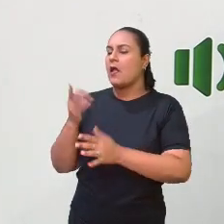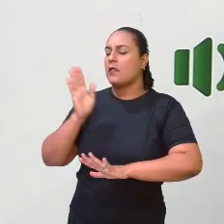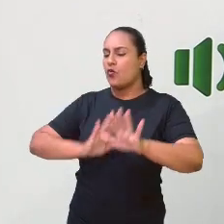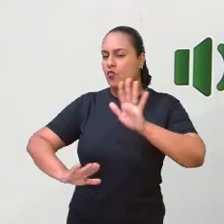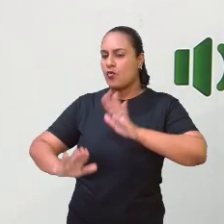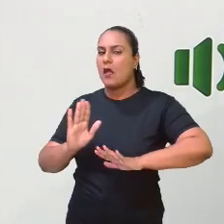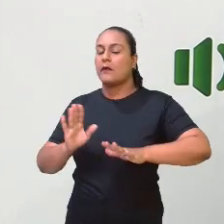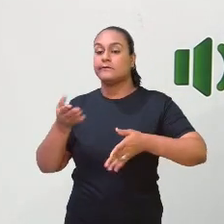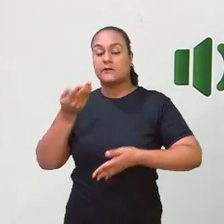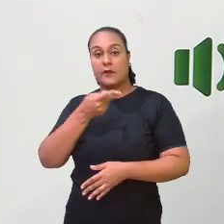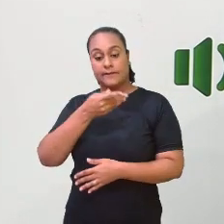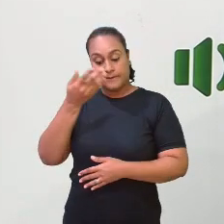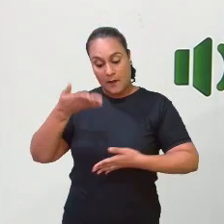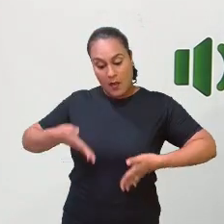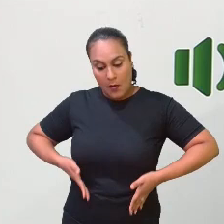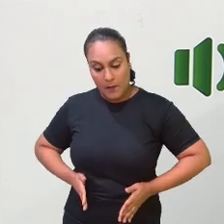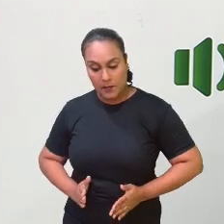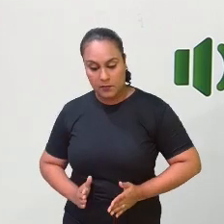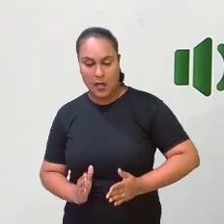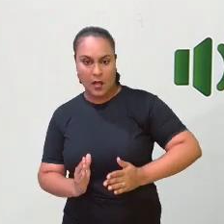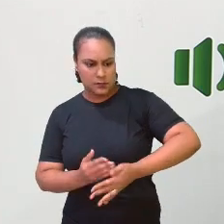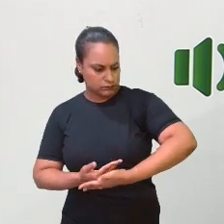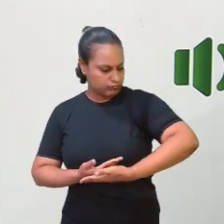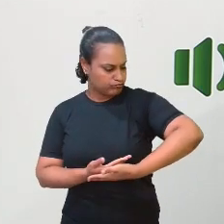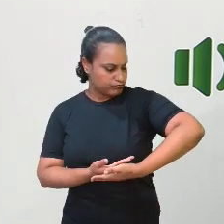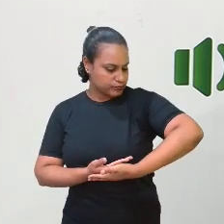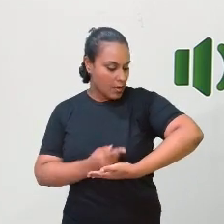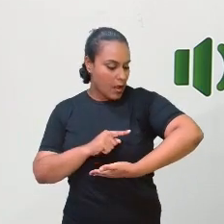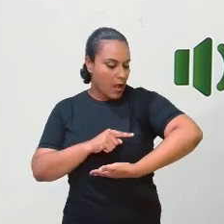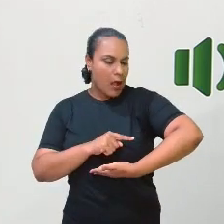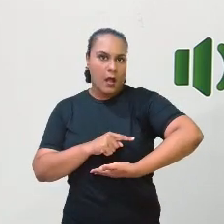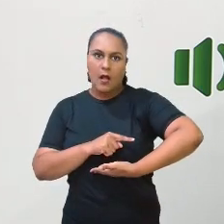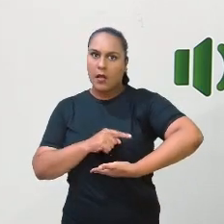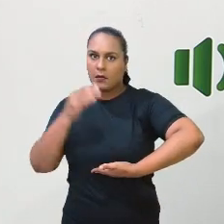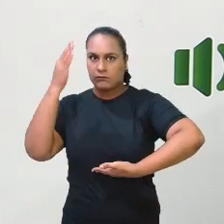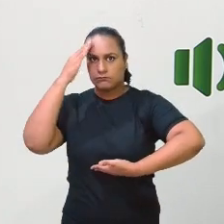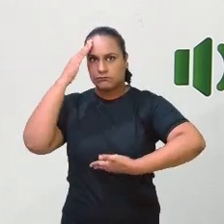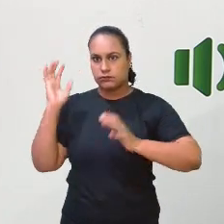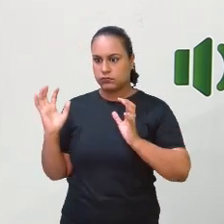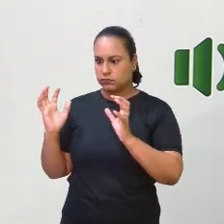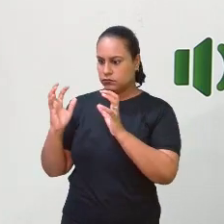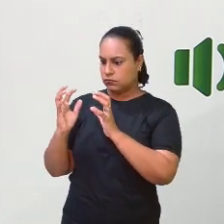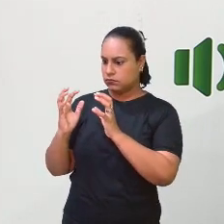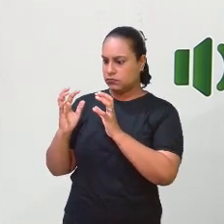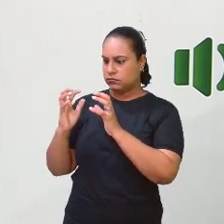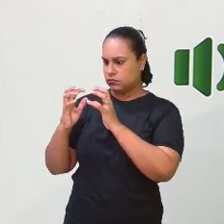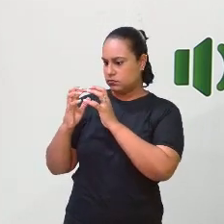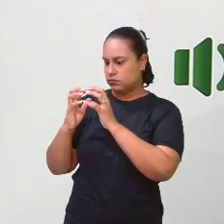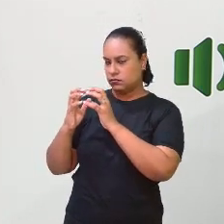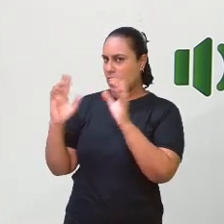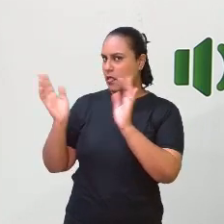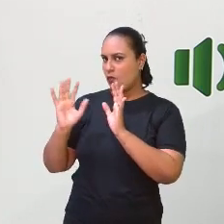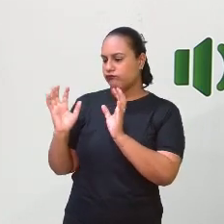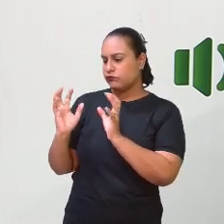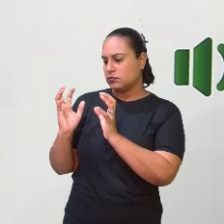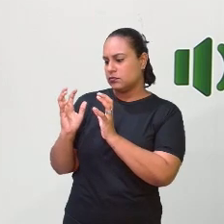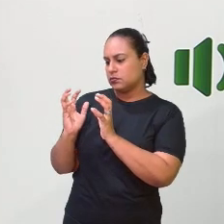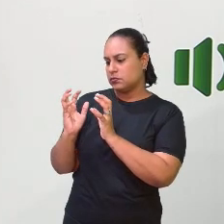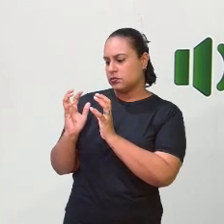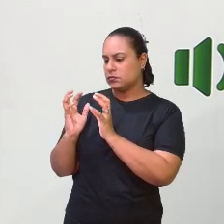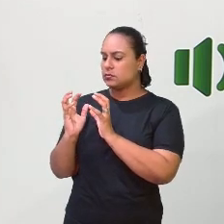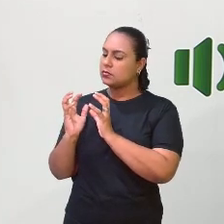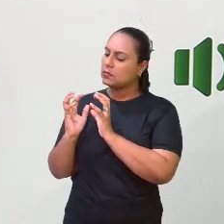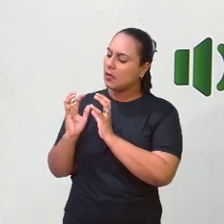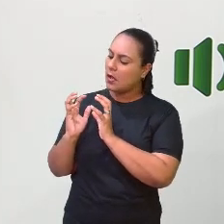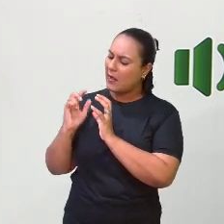criança quando nasce, ela não tem essa formação completa. Por isso que fica é como se fosse uma